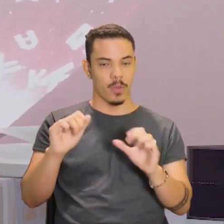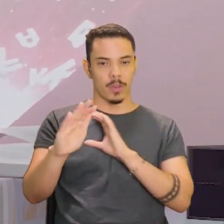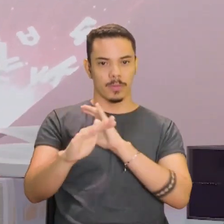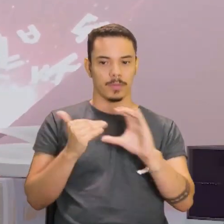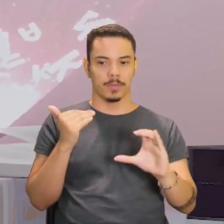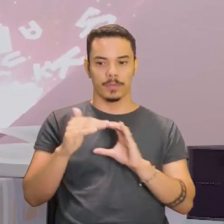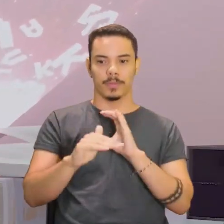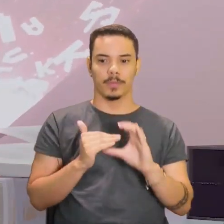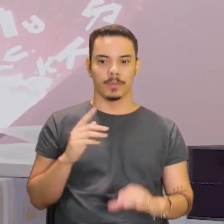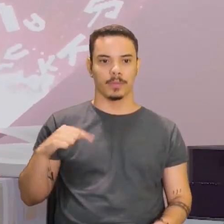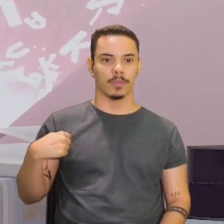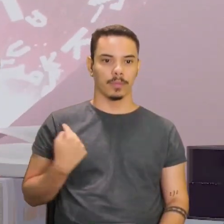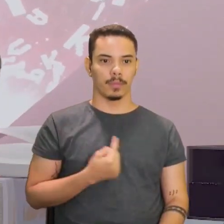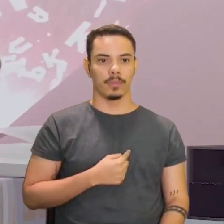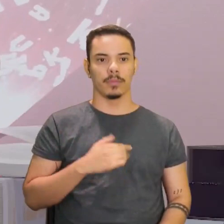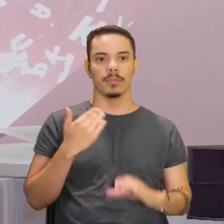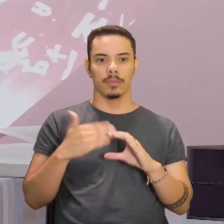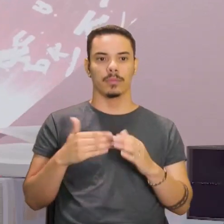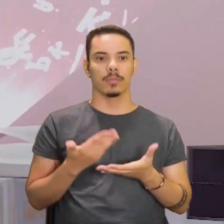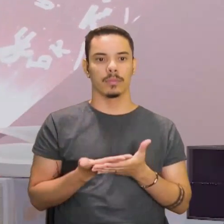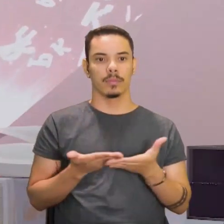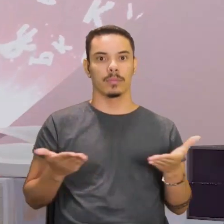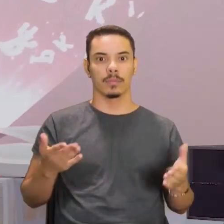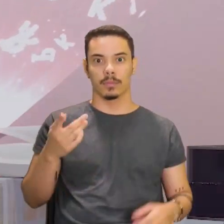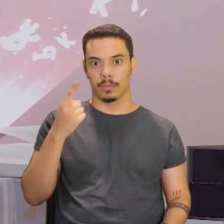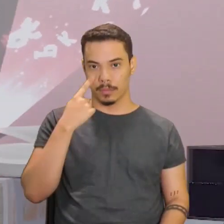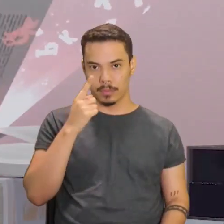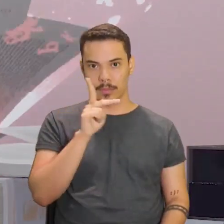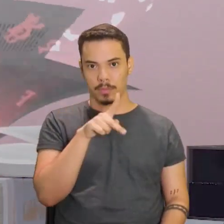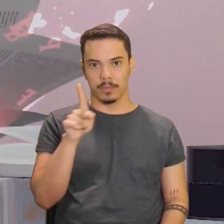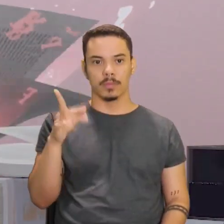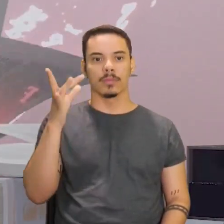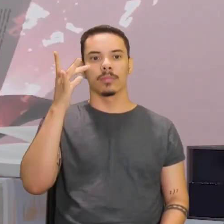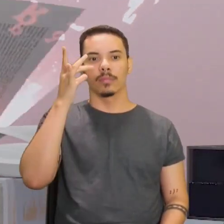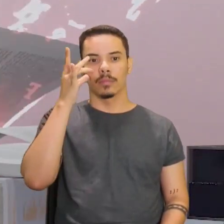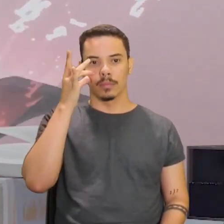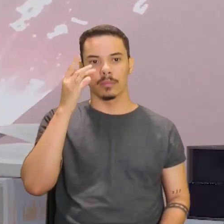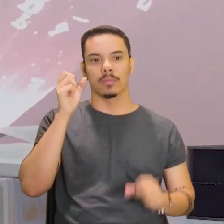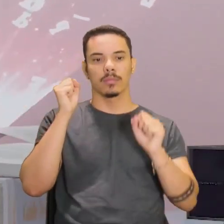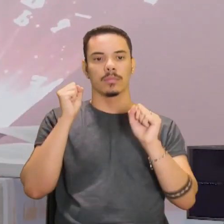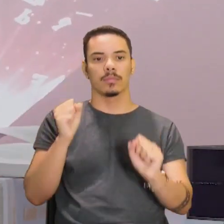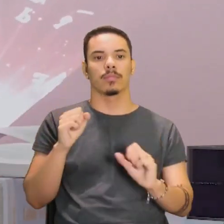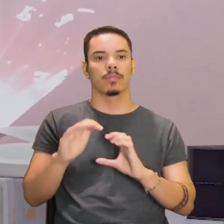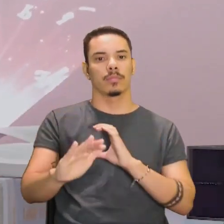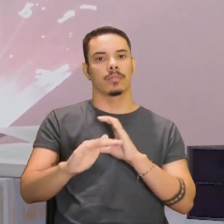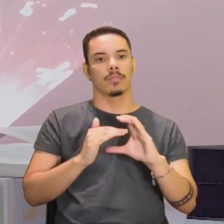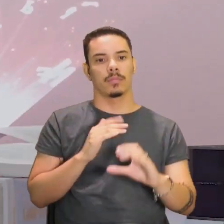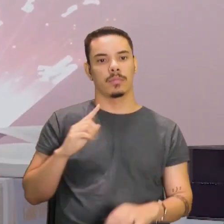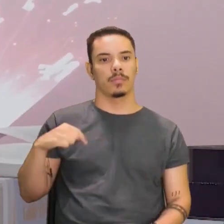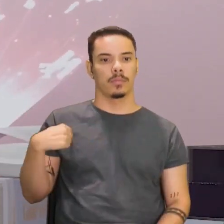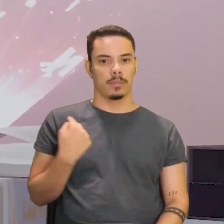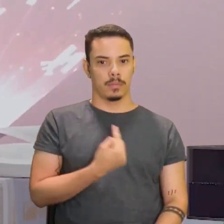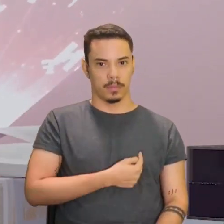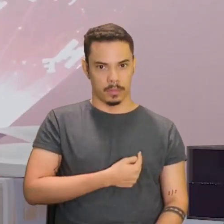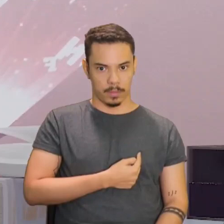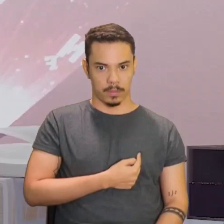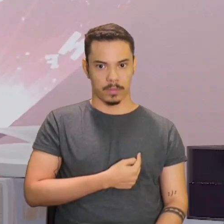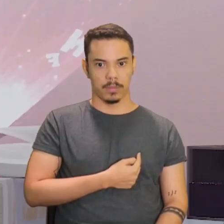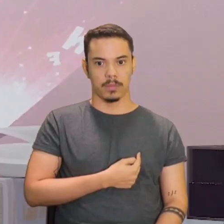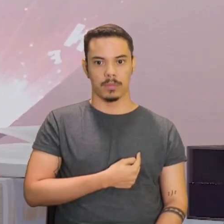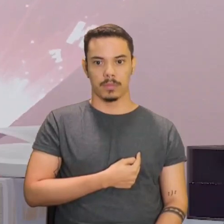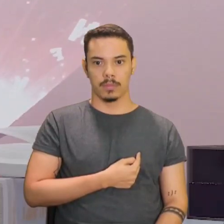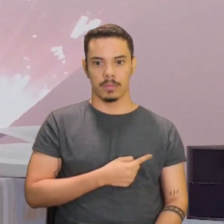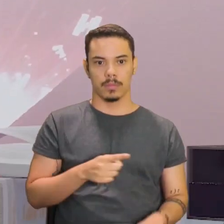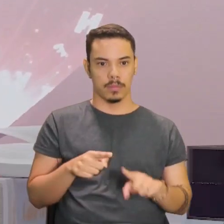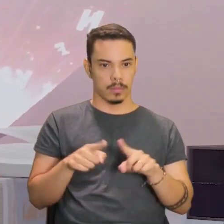Pode mandar o nosso e-mail, já está aí disposto. Viu, professor presencial? Pode encaminhar para a gente no nosso e-mail, tá bom? Da turma,